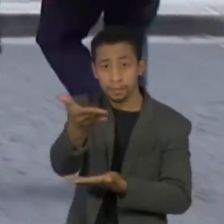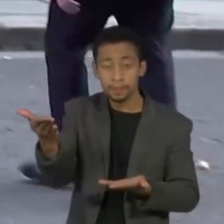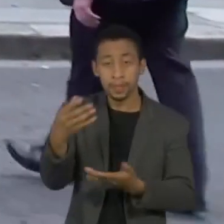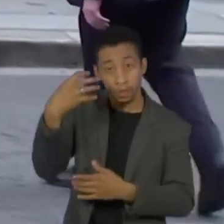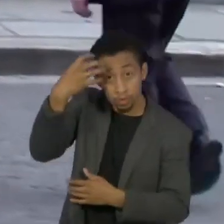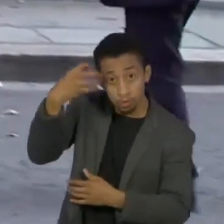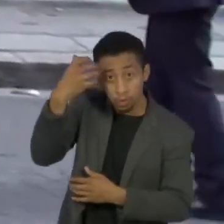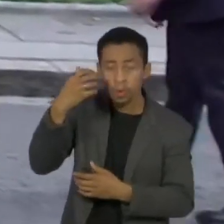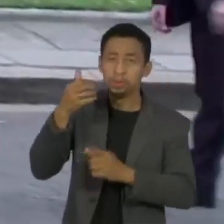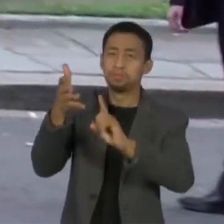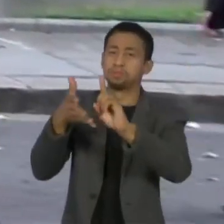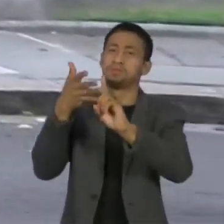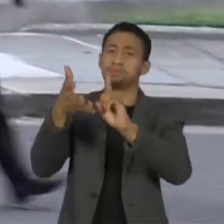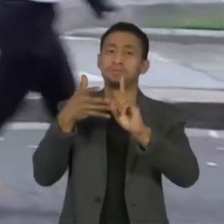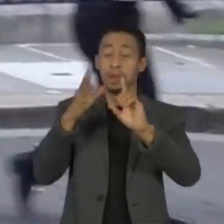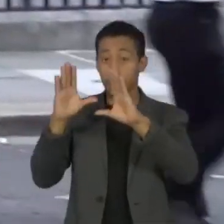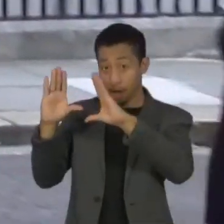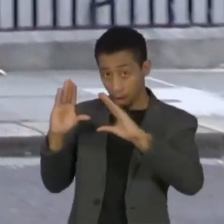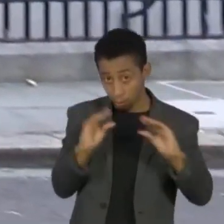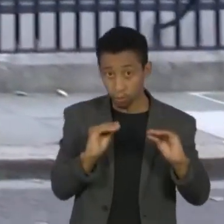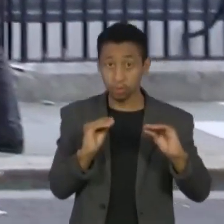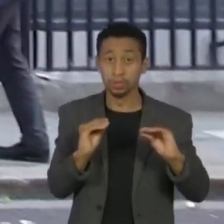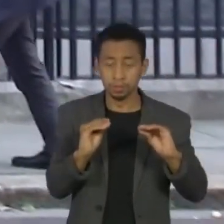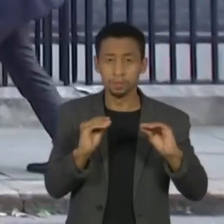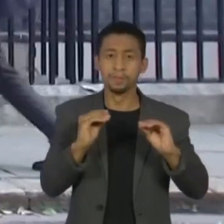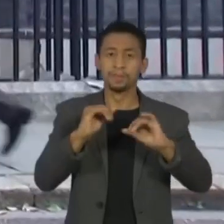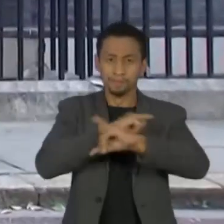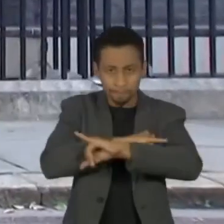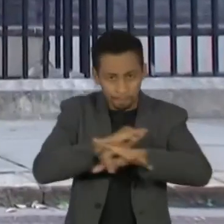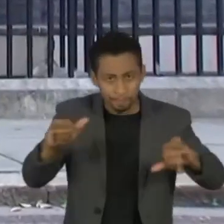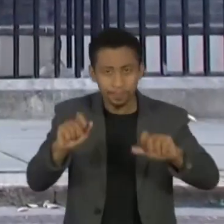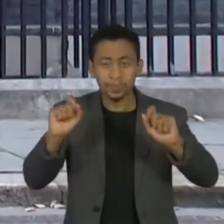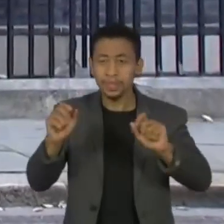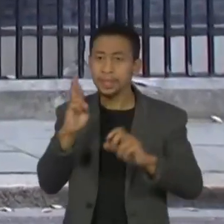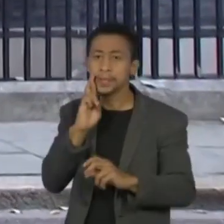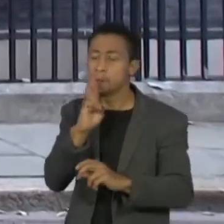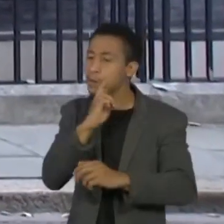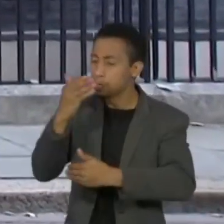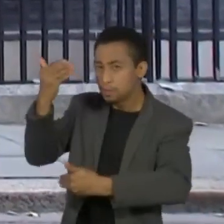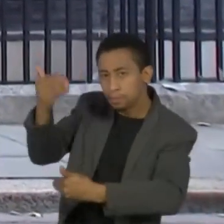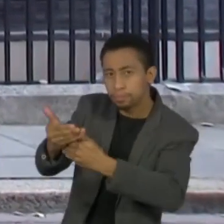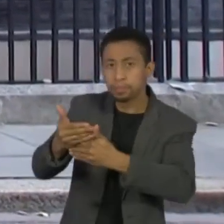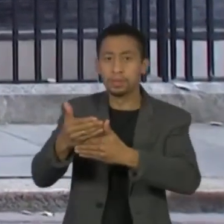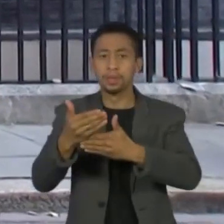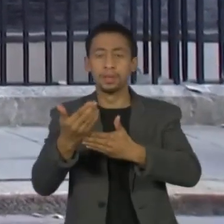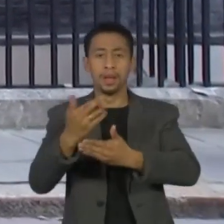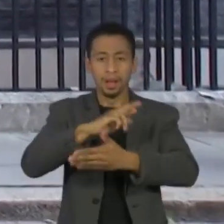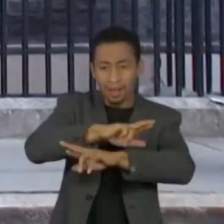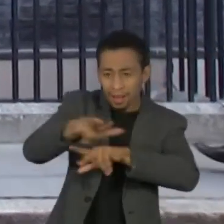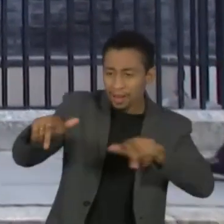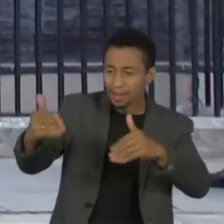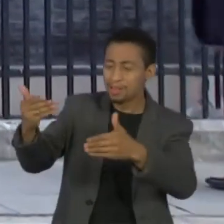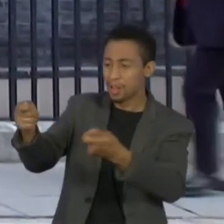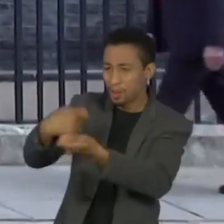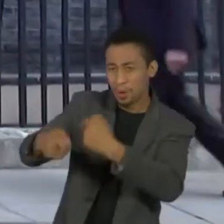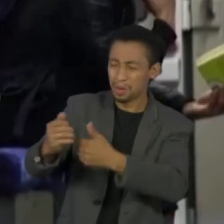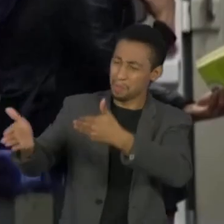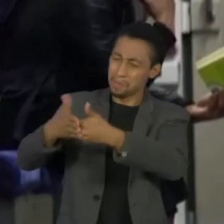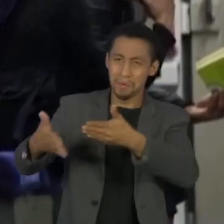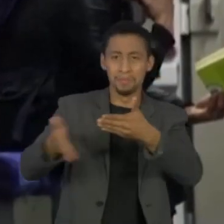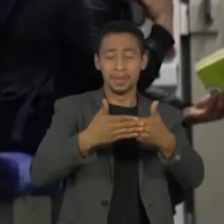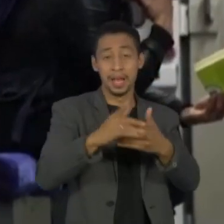deve fazer um discurso à noite, anunciando o fechamento de restaurantes, bares e pubs às 10 horas e